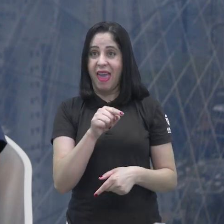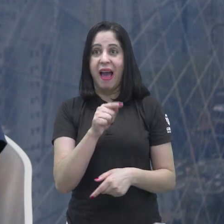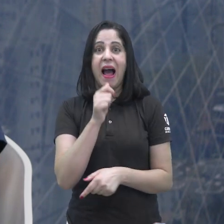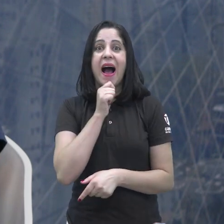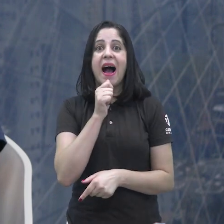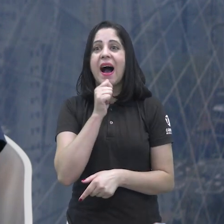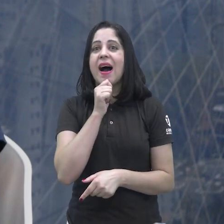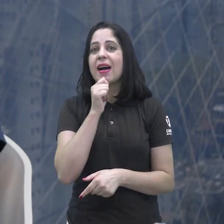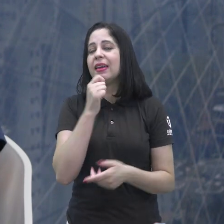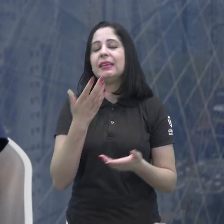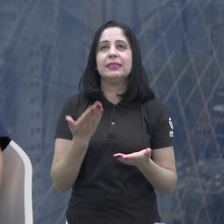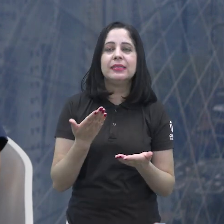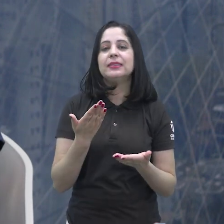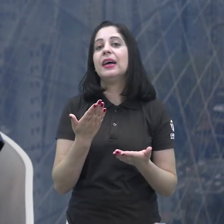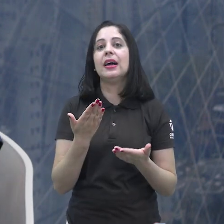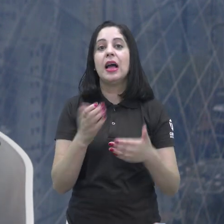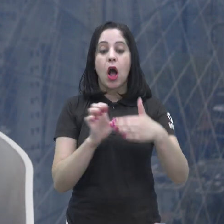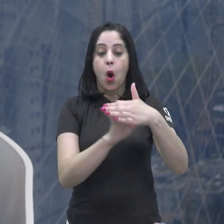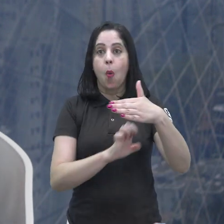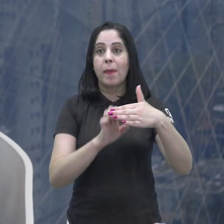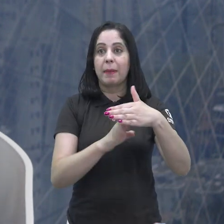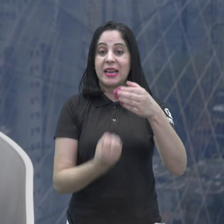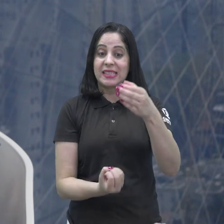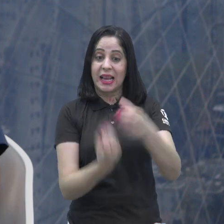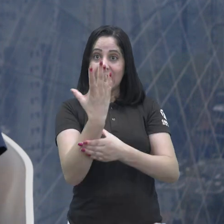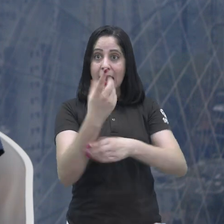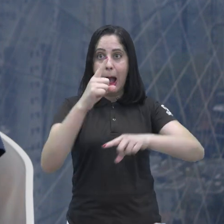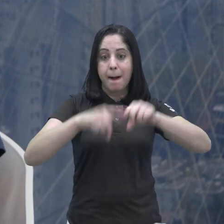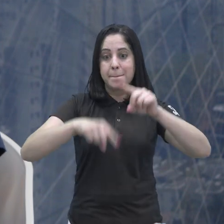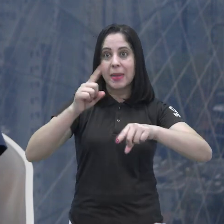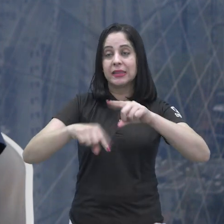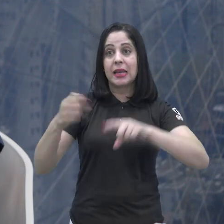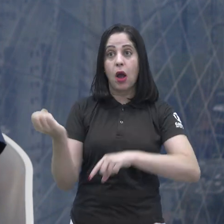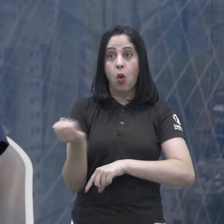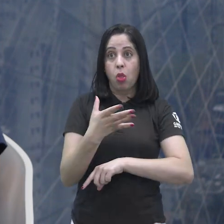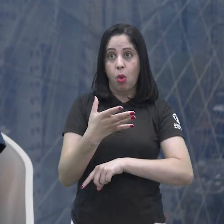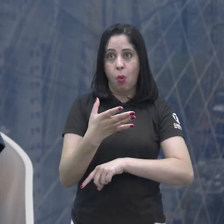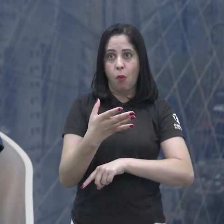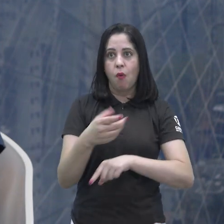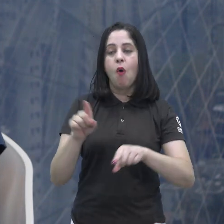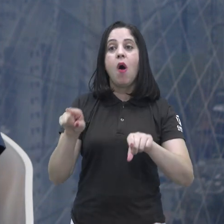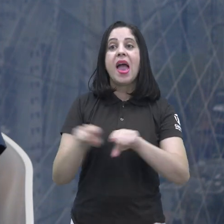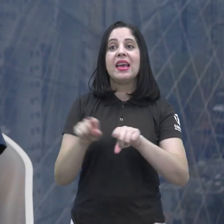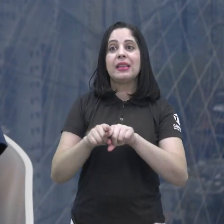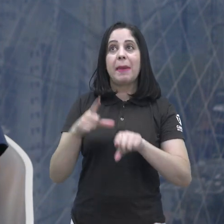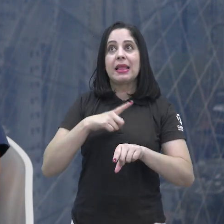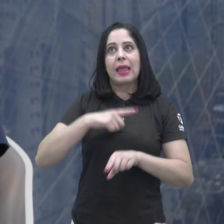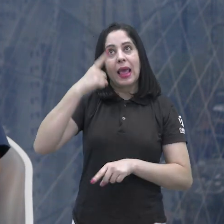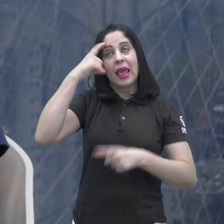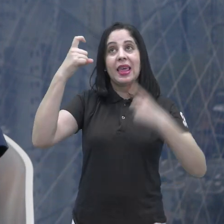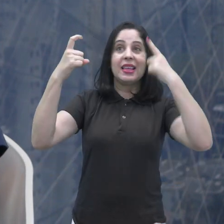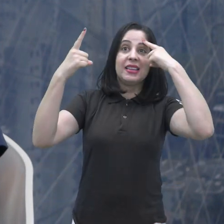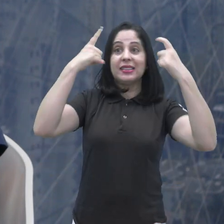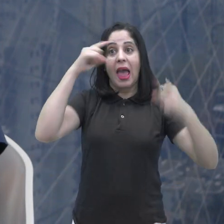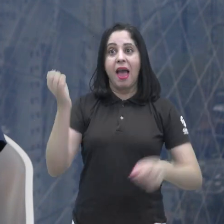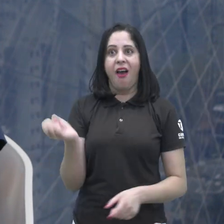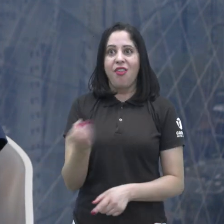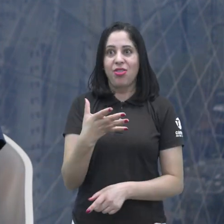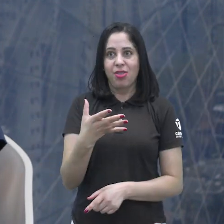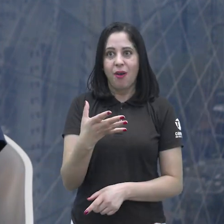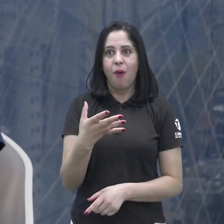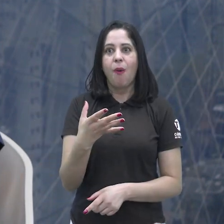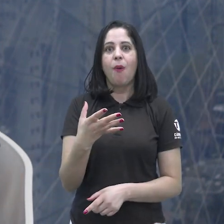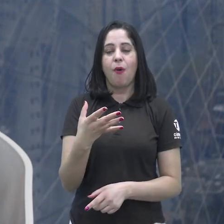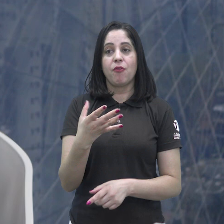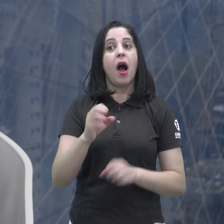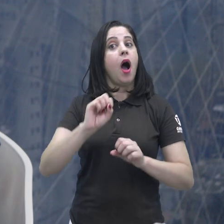mercado ou seja, é uma empresa que ela traz algo novo e muda a forma da gente fazer algo que nós já fazíamos, ou é uma